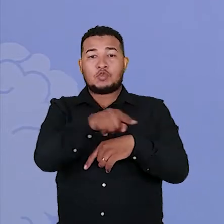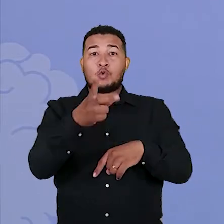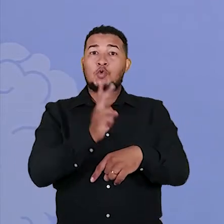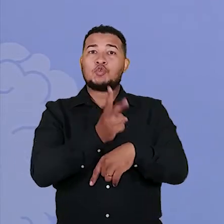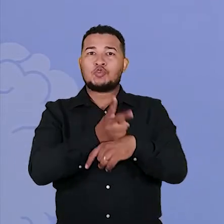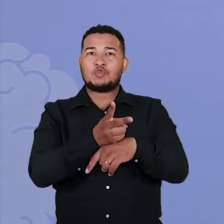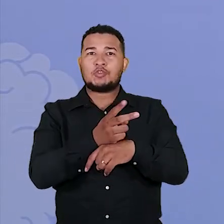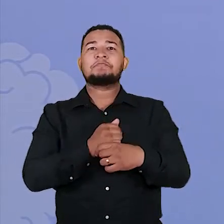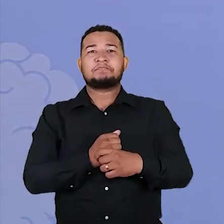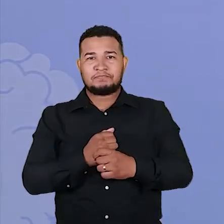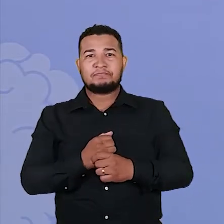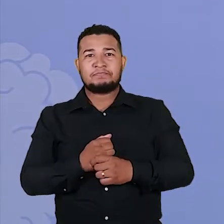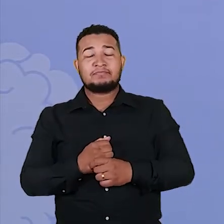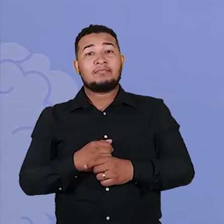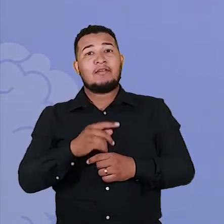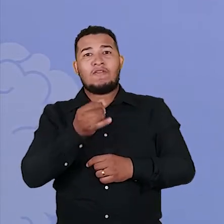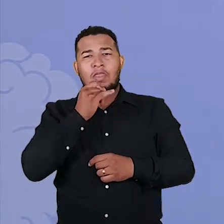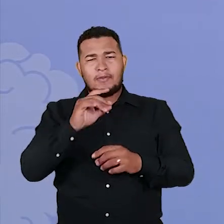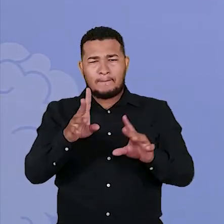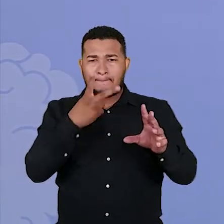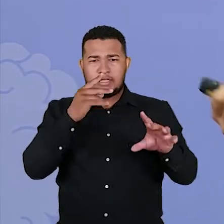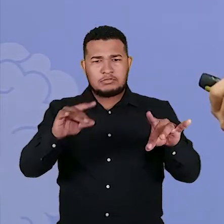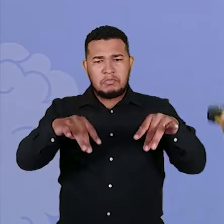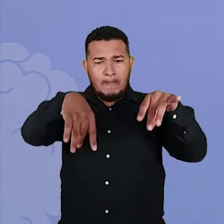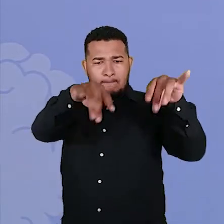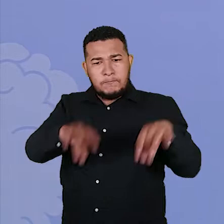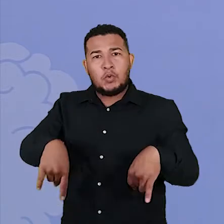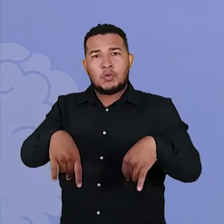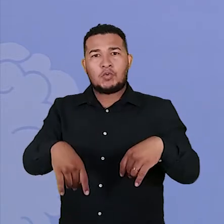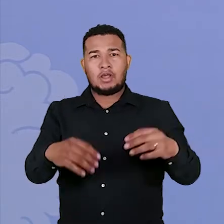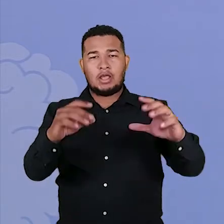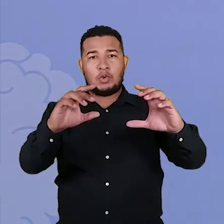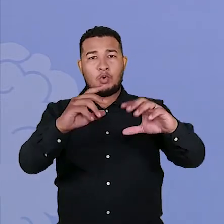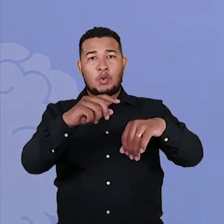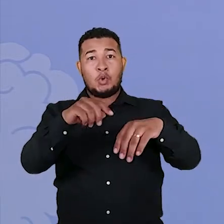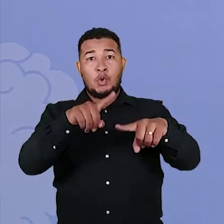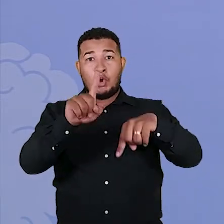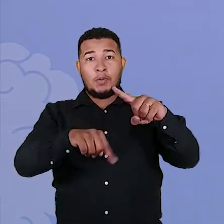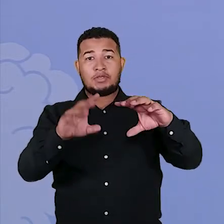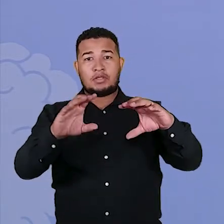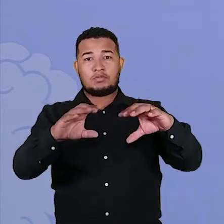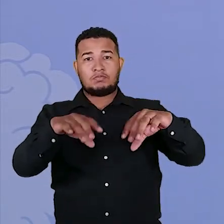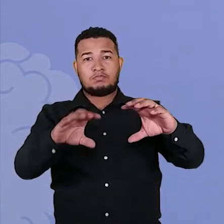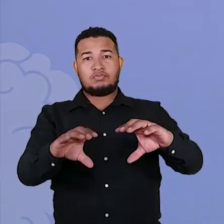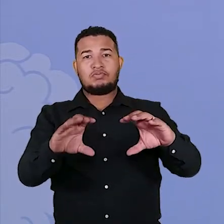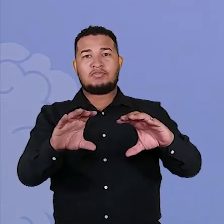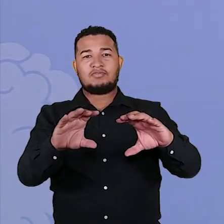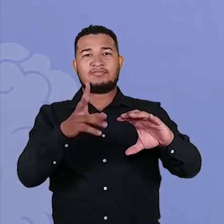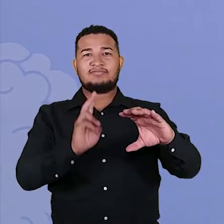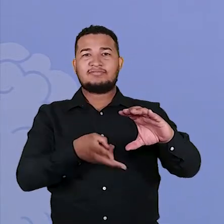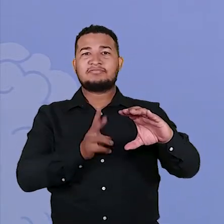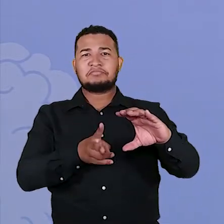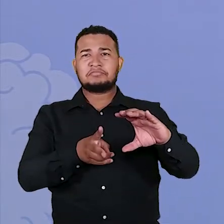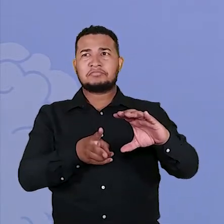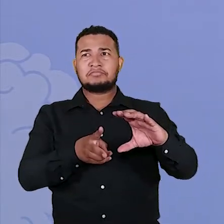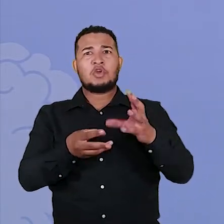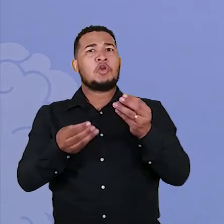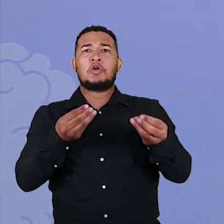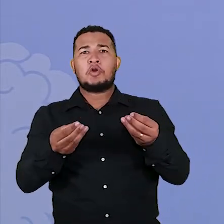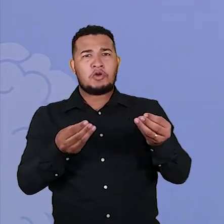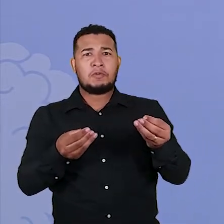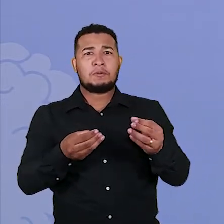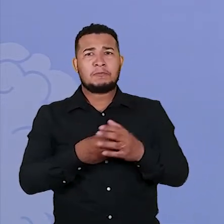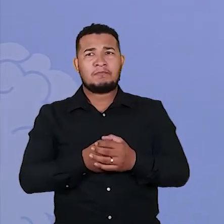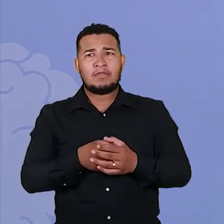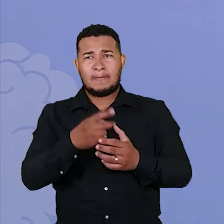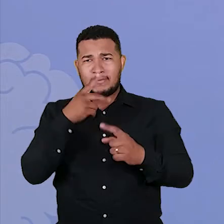objetos não vão cair. Aí ele vai lá e puxa rapidinho. E cai os objetos? Não caem. Como assim?